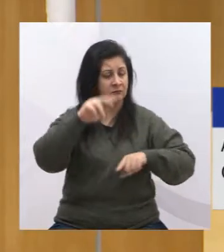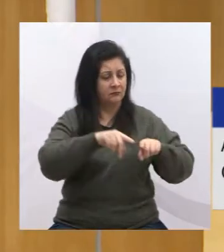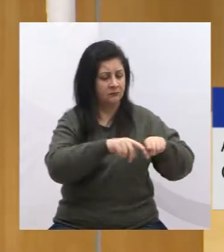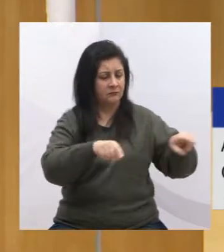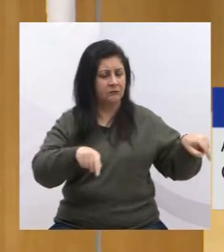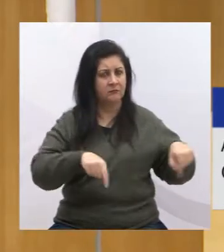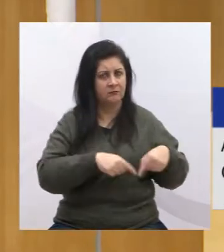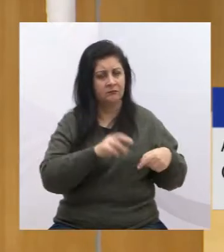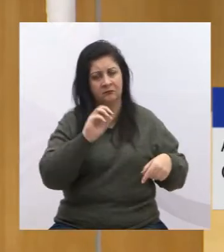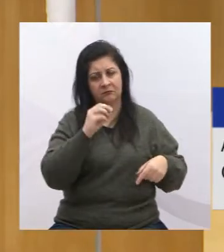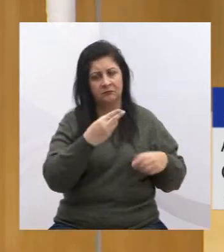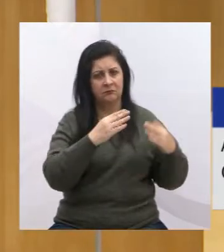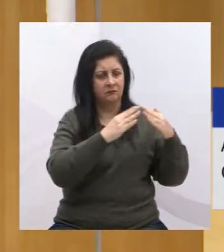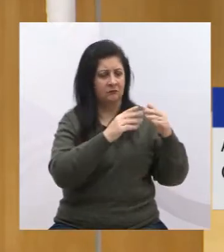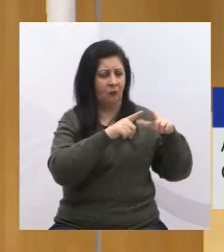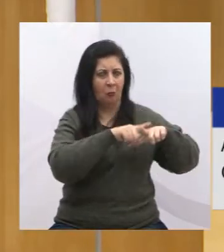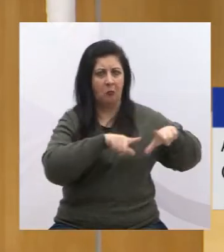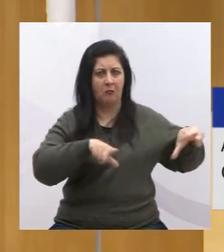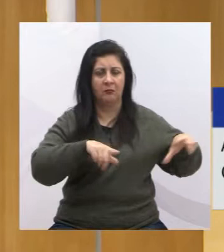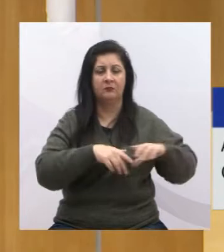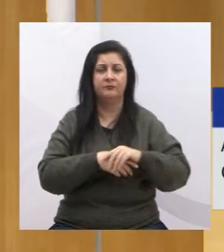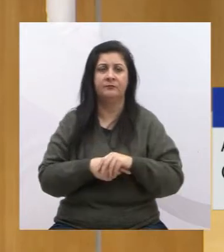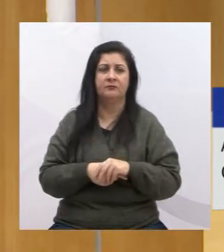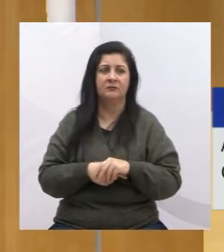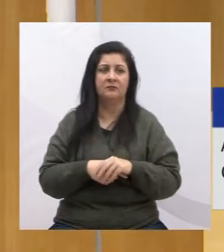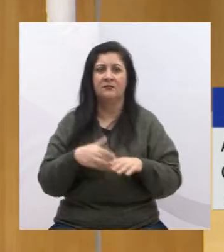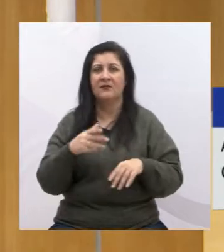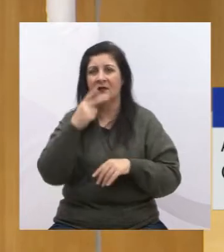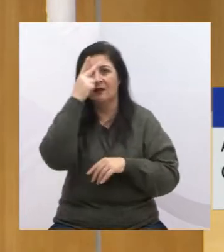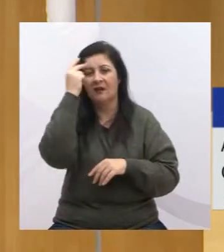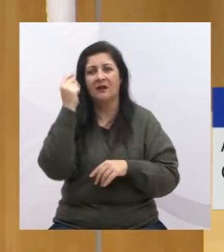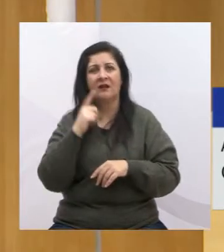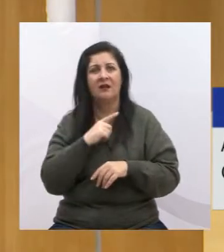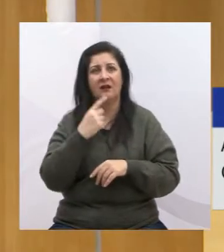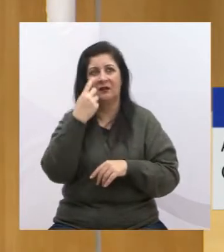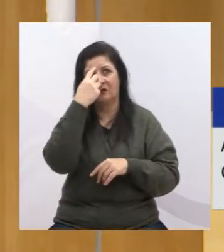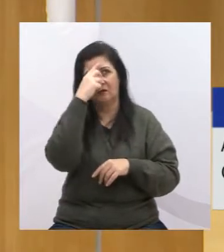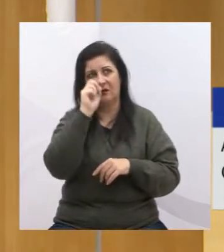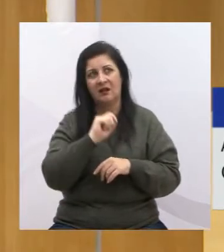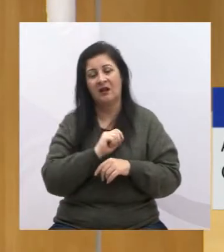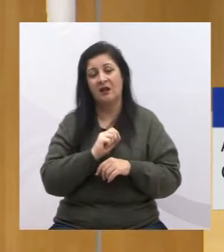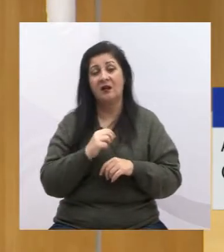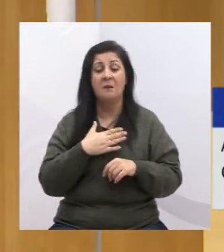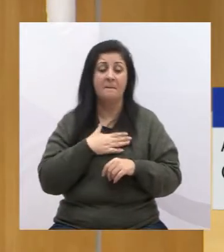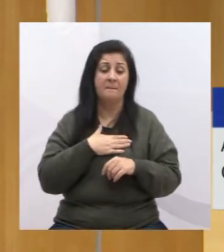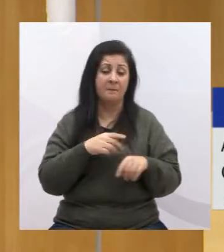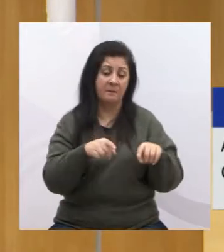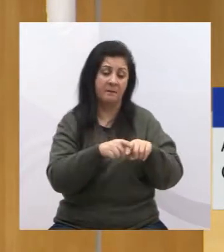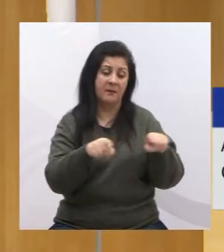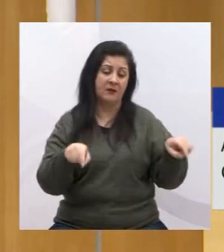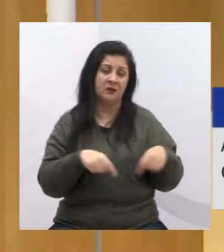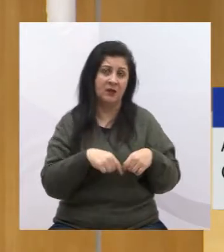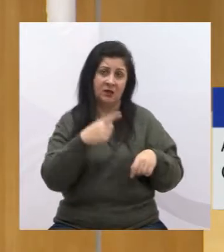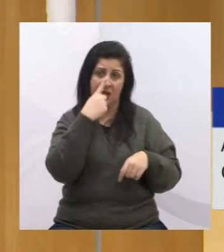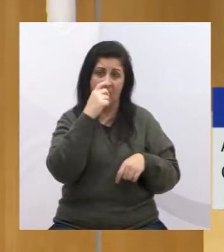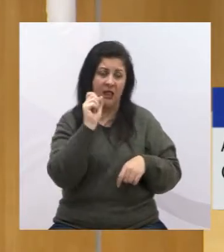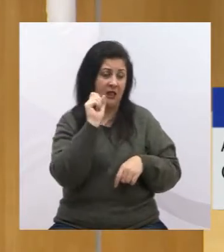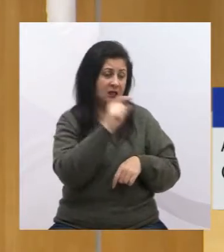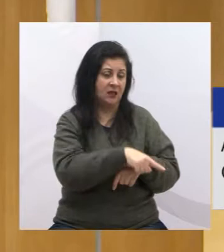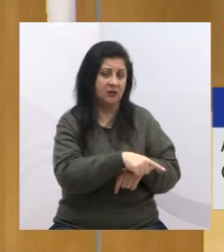responsável do imóvel. Aí, às vezes, as pessoas têm alguma dúvida. E se jogarem lixo no meu terreno? Se quem está jogando não